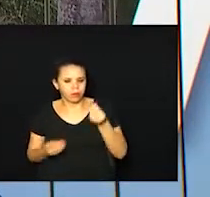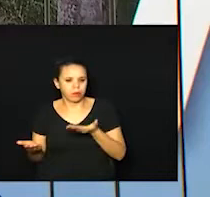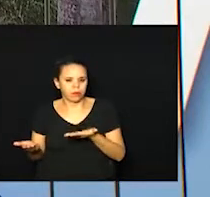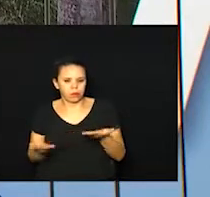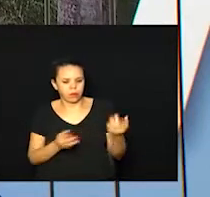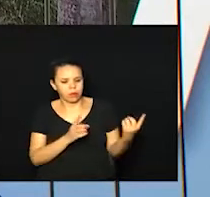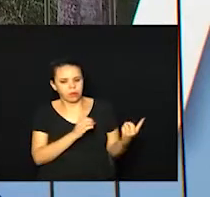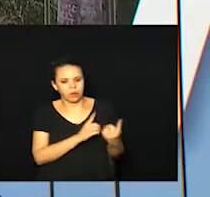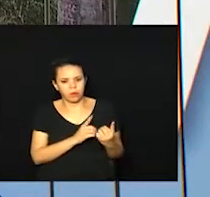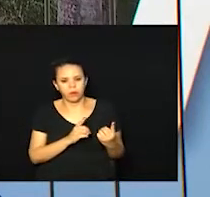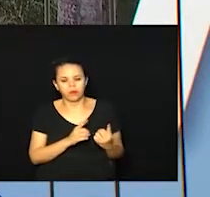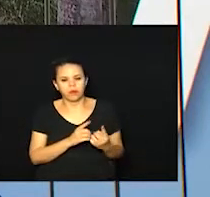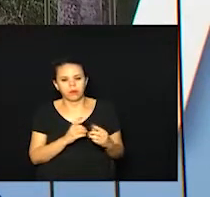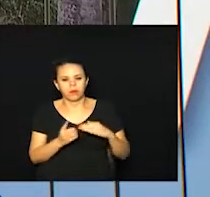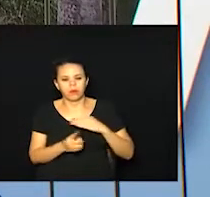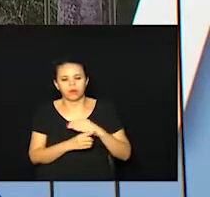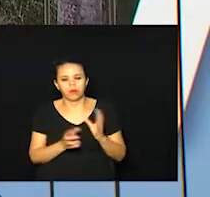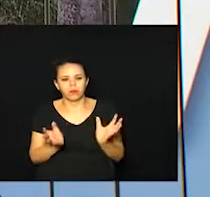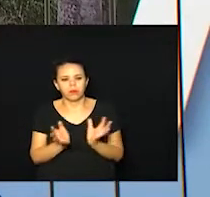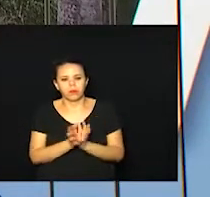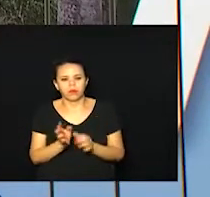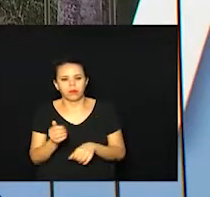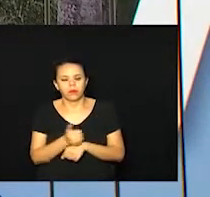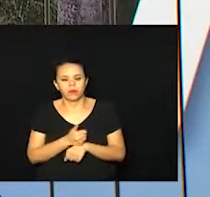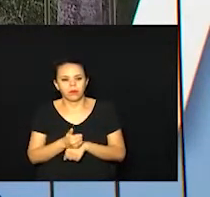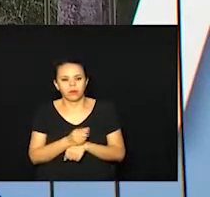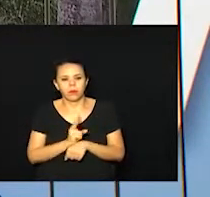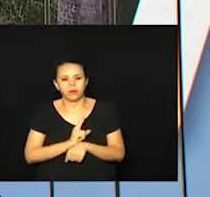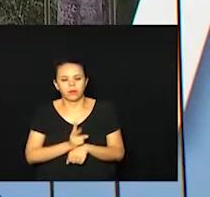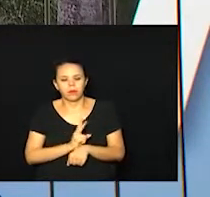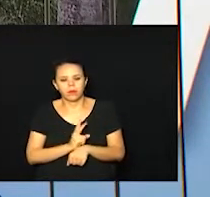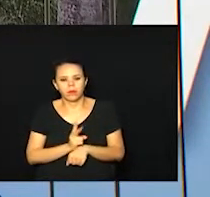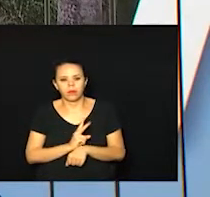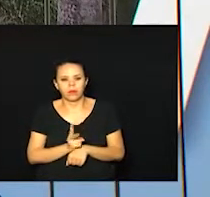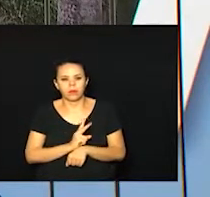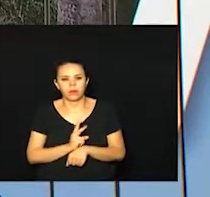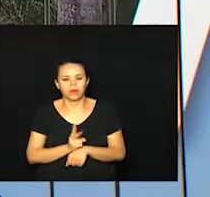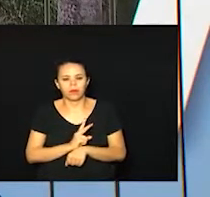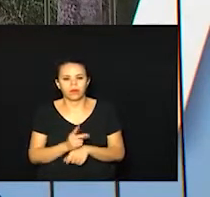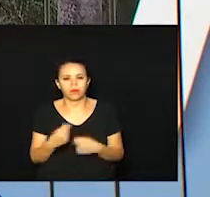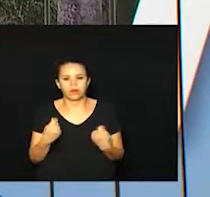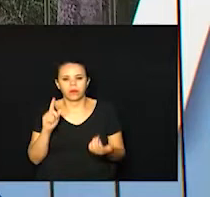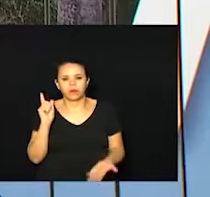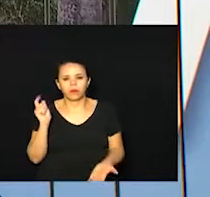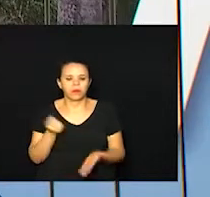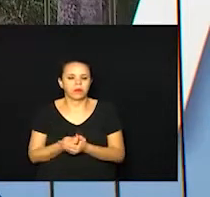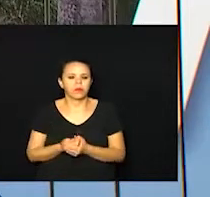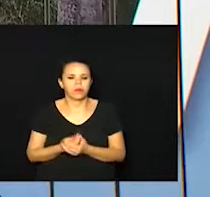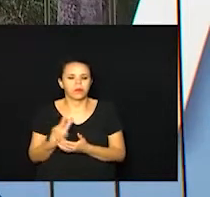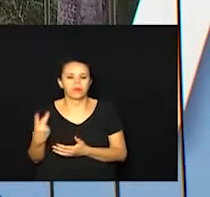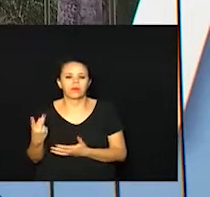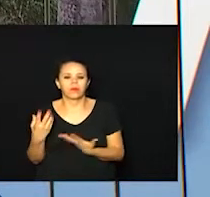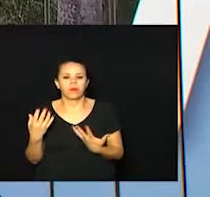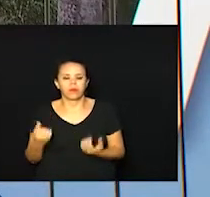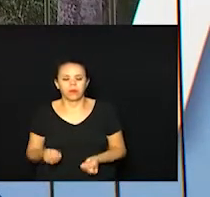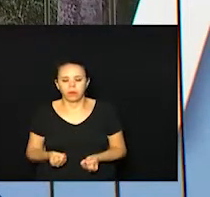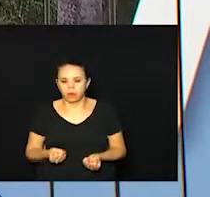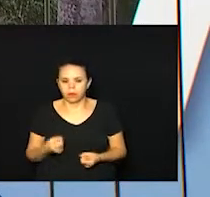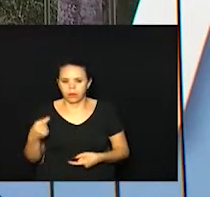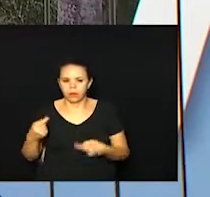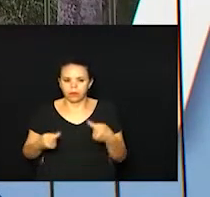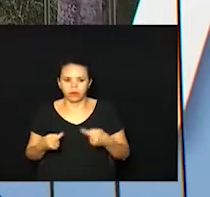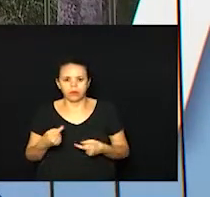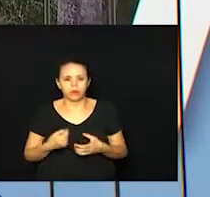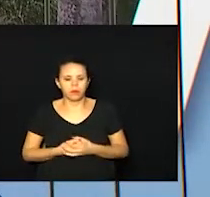receba e receba a comissão de monitoras, porque isso demandará uma decisão, esse reconhecimento, uma decisão